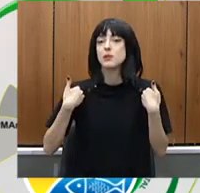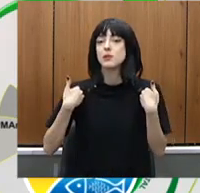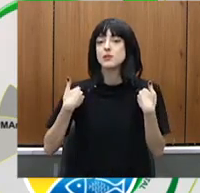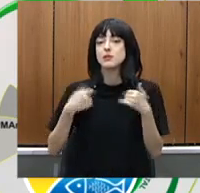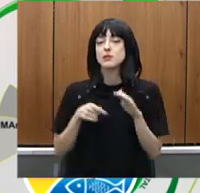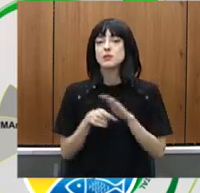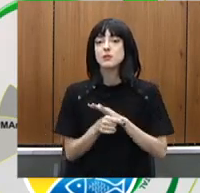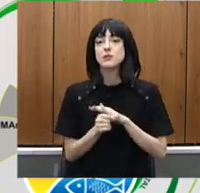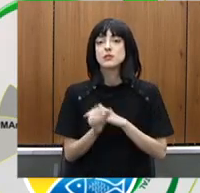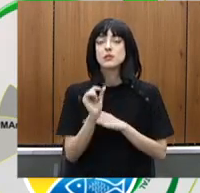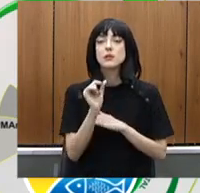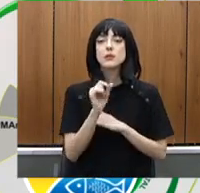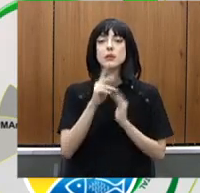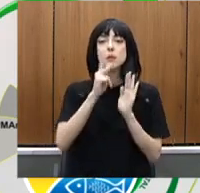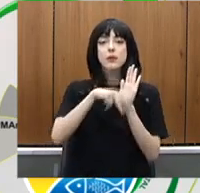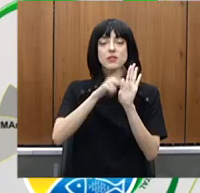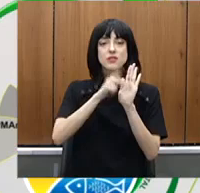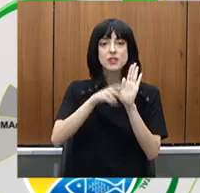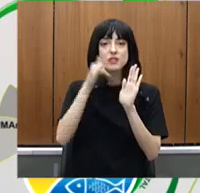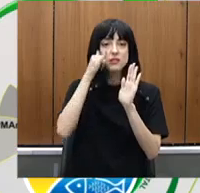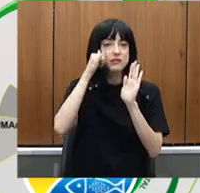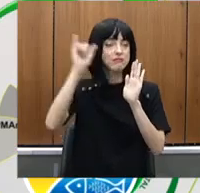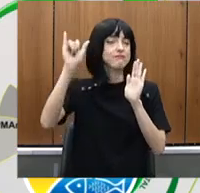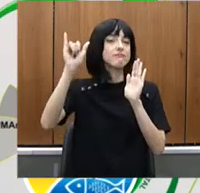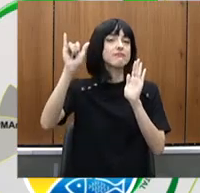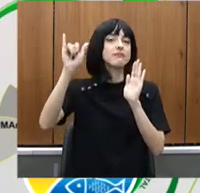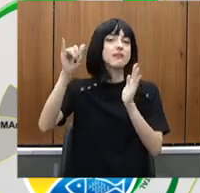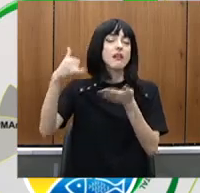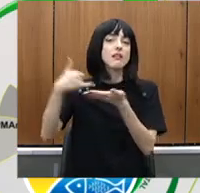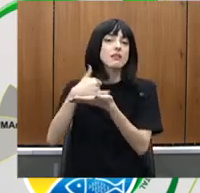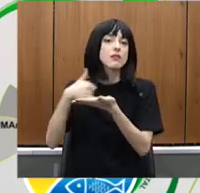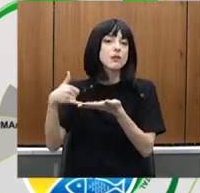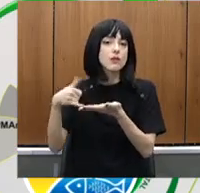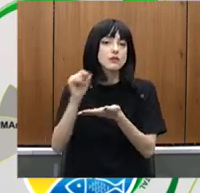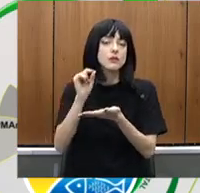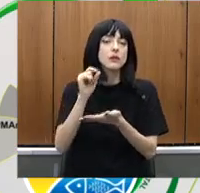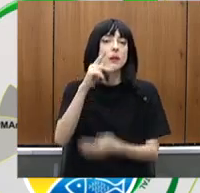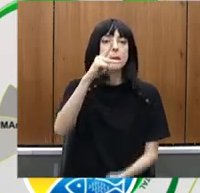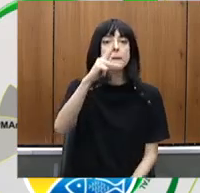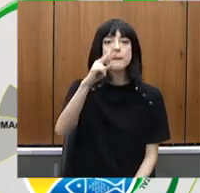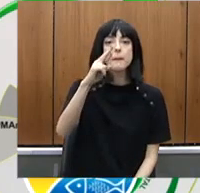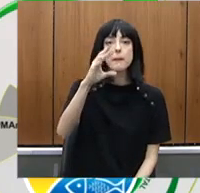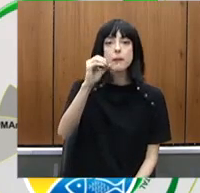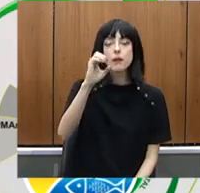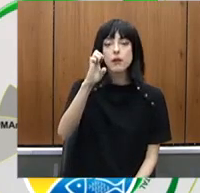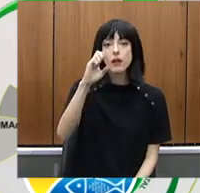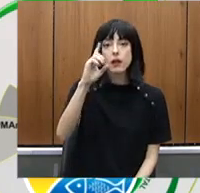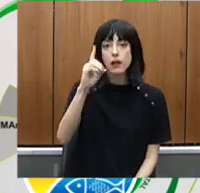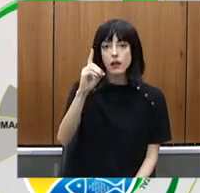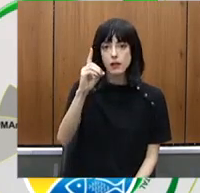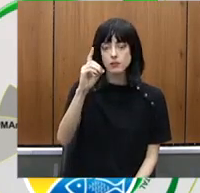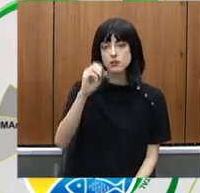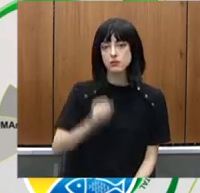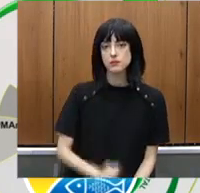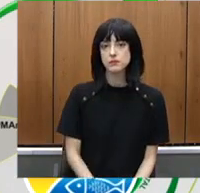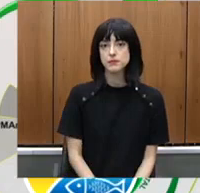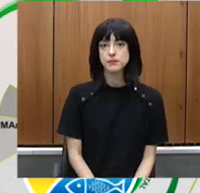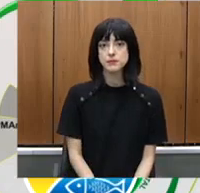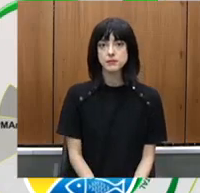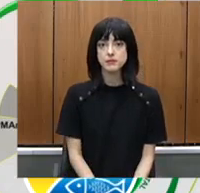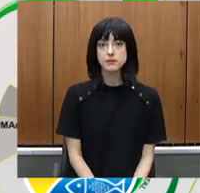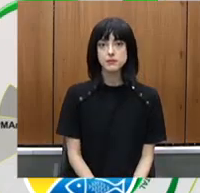educação a resistência das drogas que é o Proerd é só no ano de 2021 nós capacitamos 116